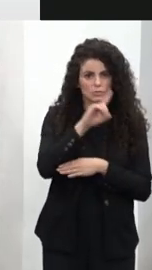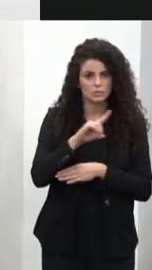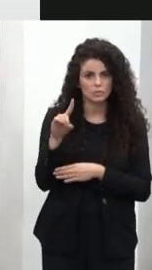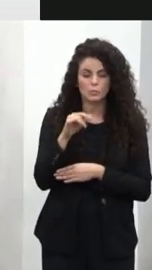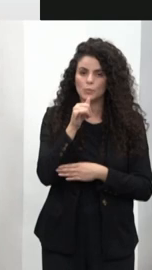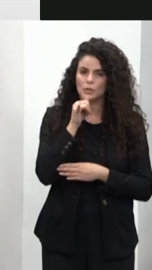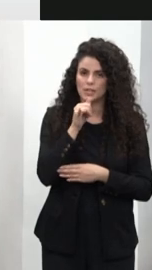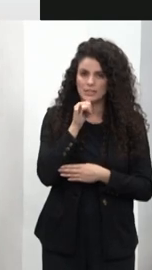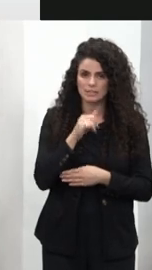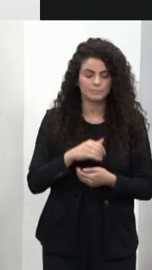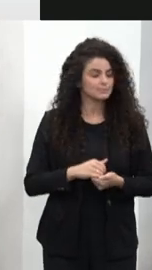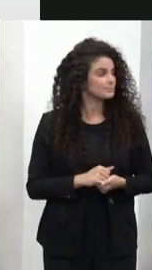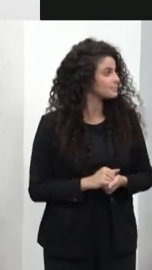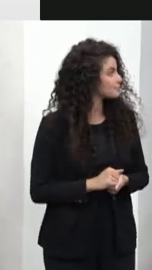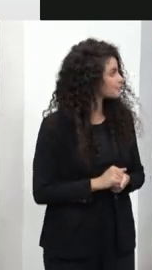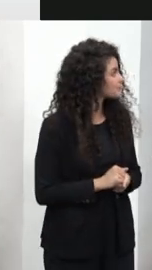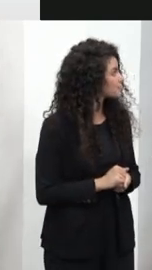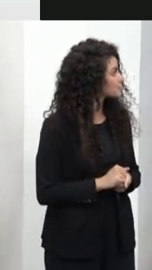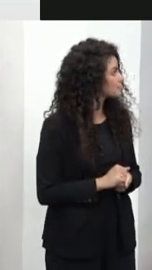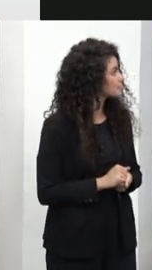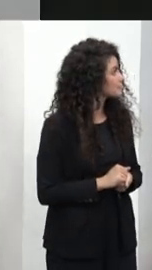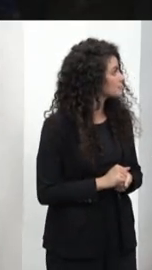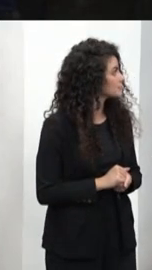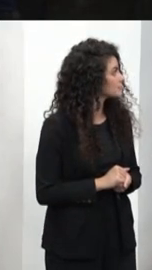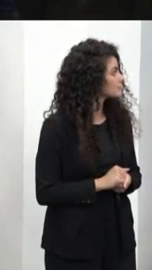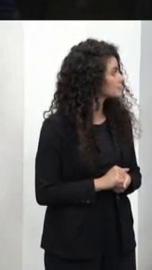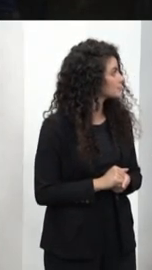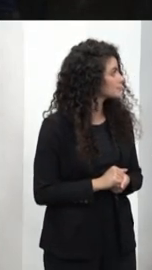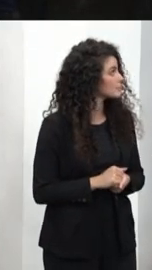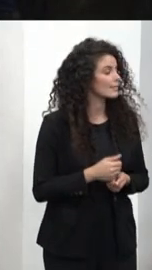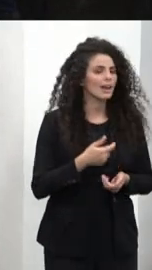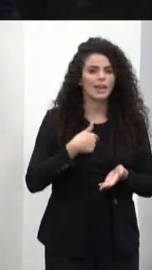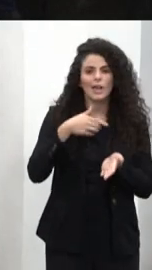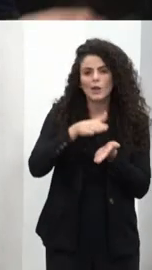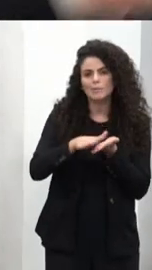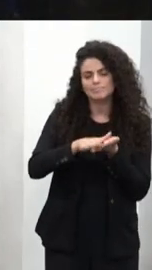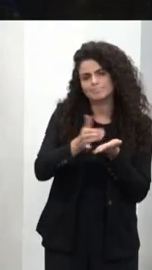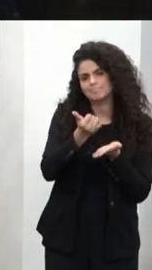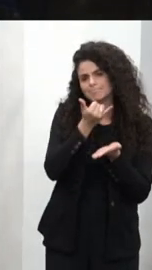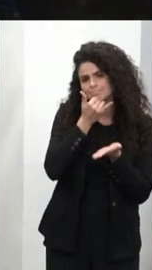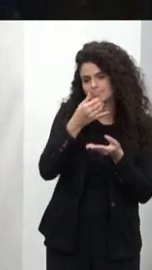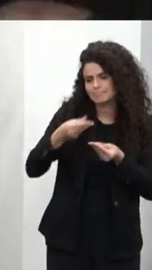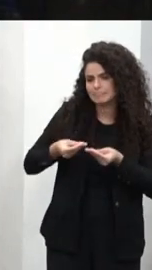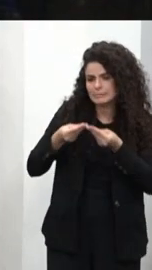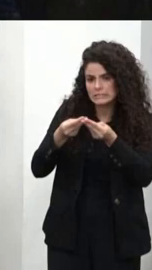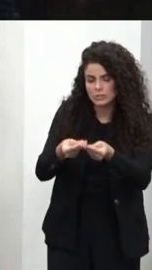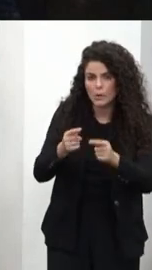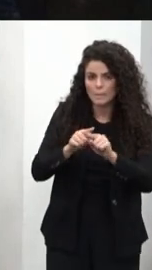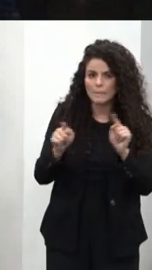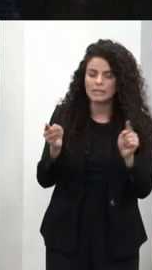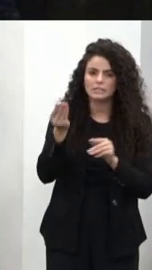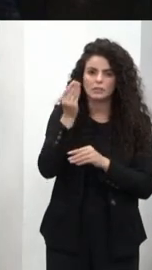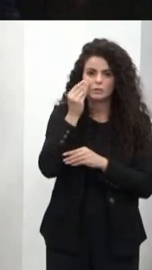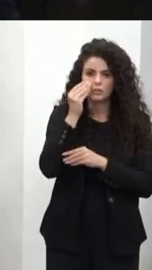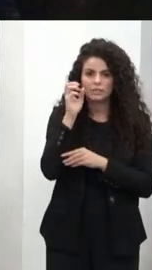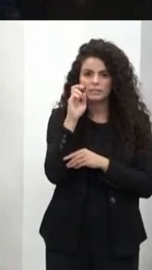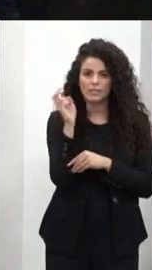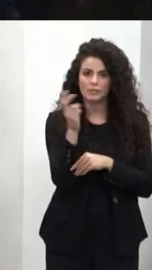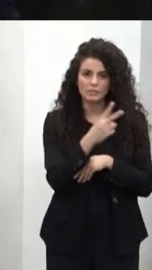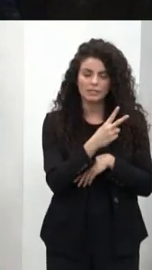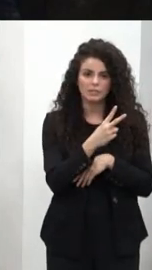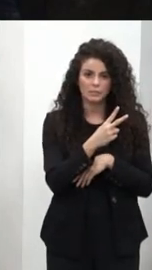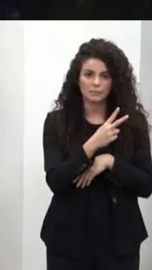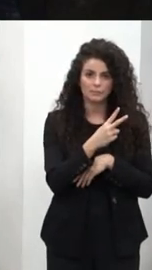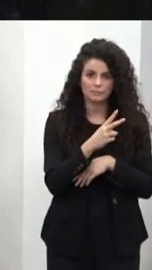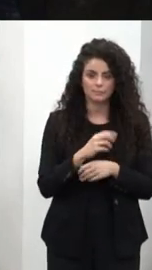eu a gente imprimiu tudo isso e eu devia ter trazido que eu só não trouxe Mas não tem problema eu vou tentar continuar Enxergando as ações